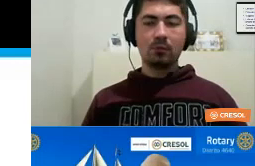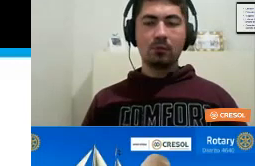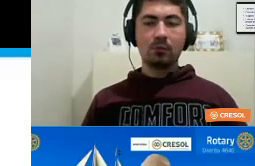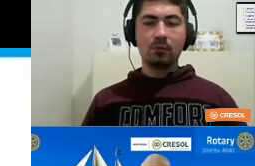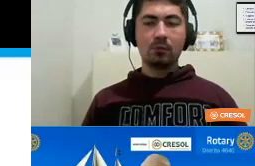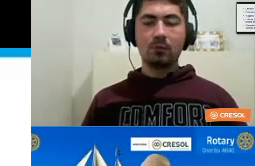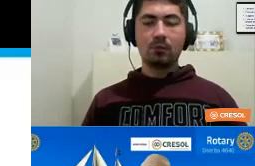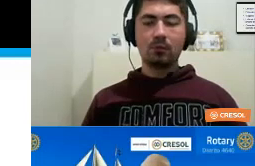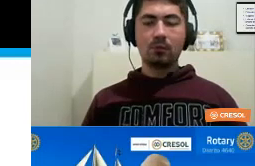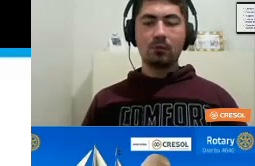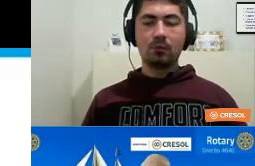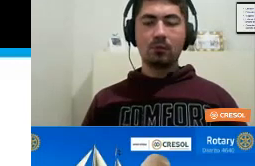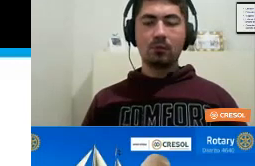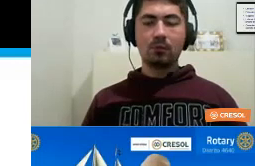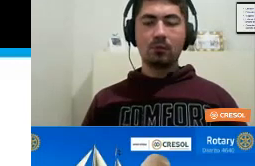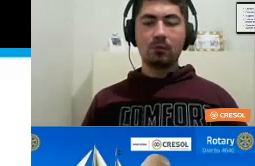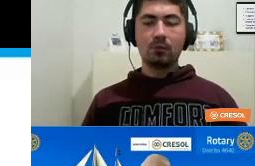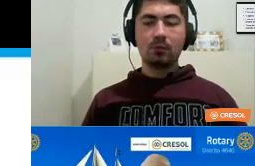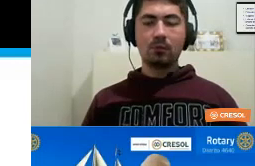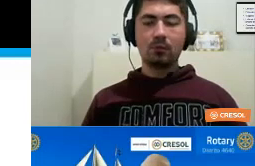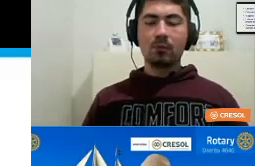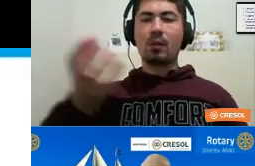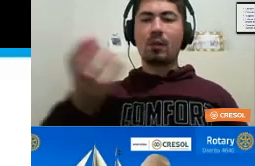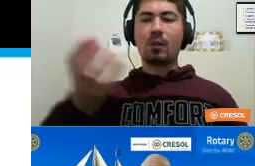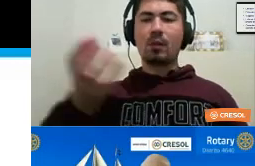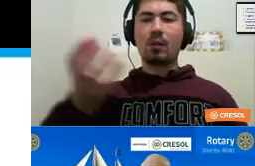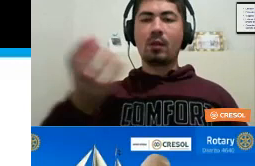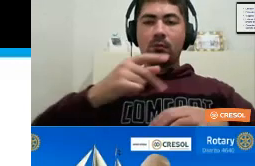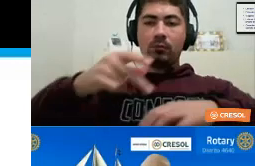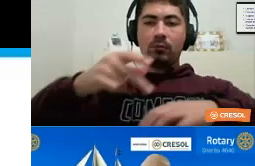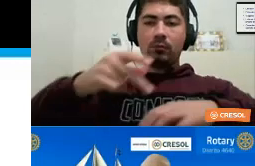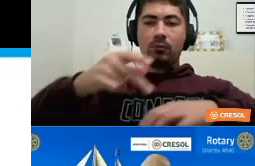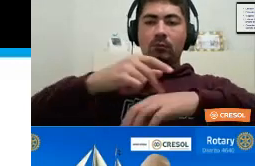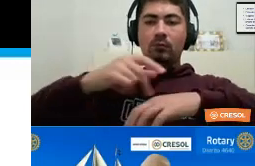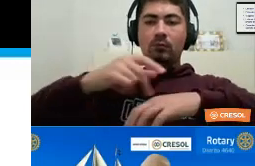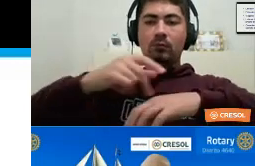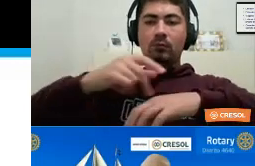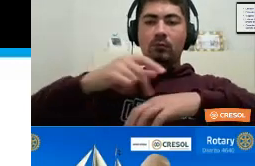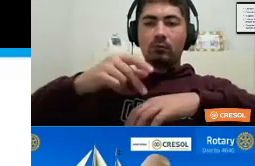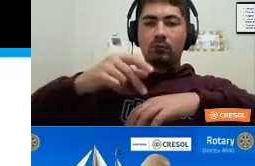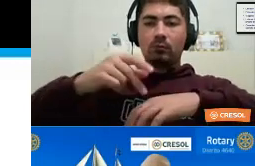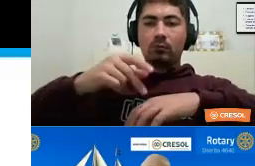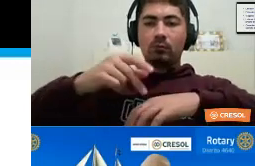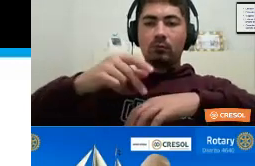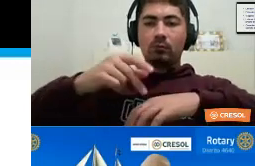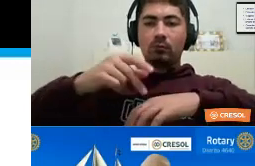Ele falou, qual é seu projeto? Eu mostrei para ele qual eram os dois projetos que estavam na parede. E ele falou, eu tenho